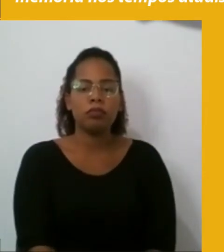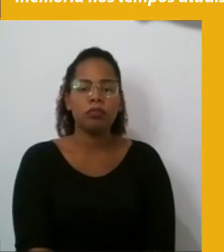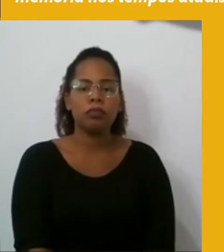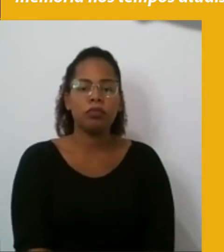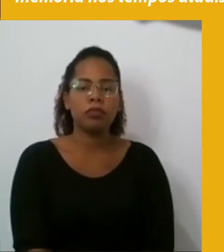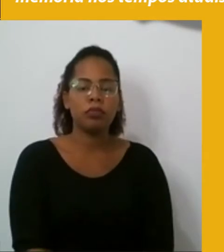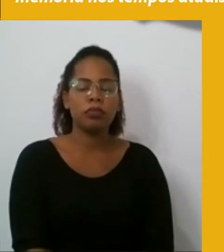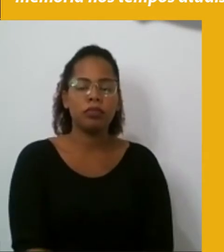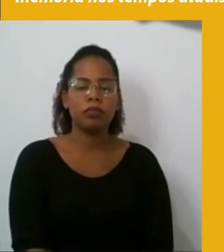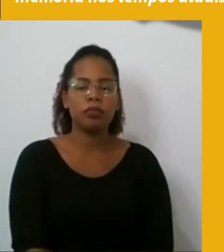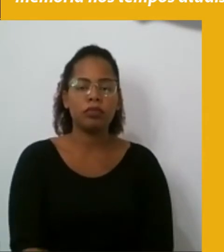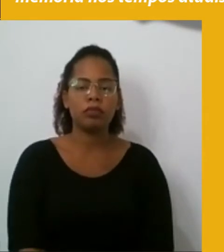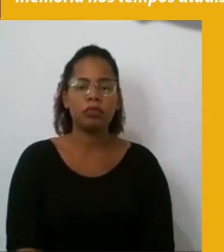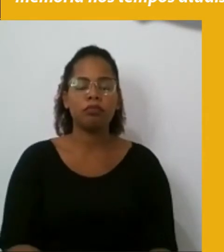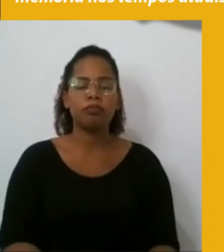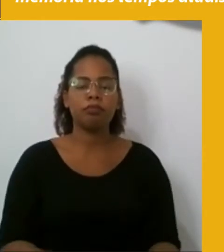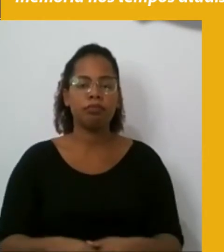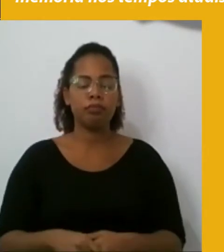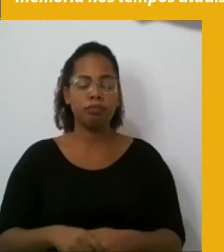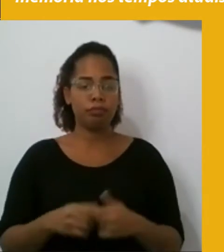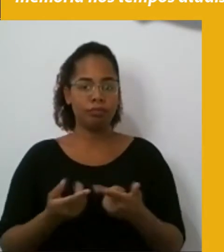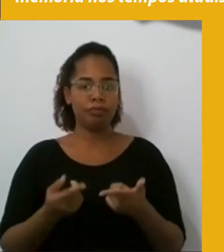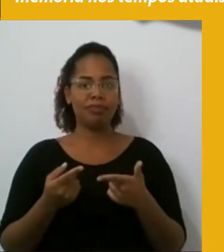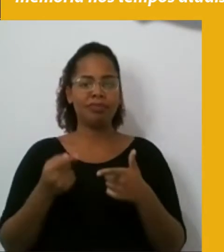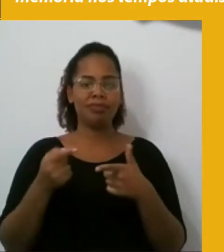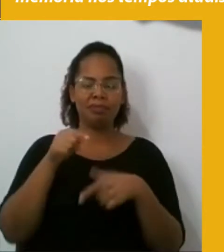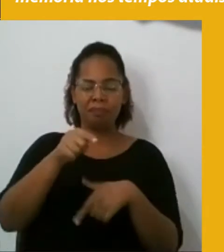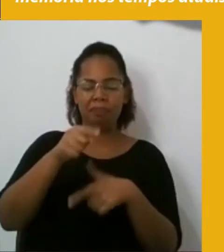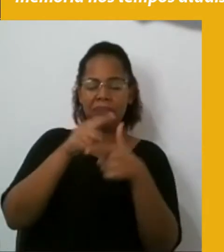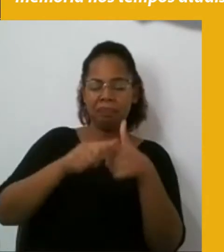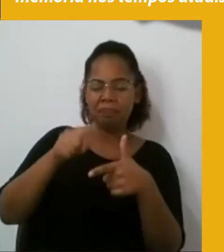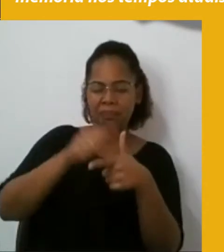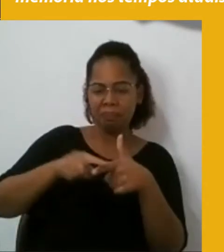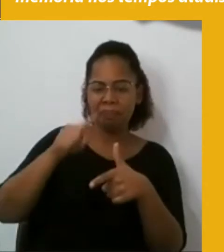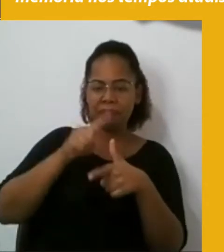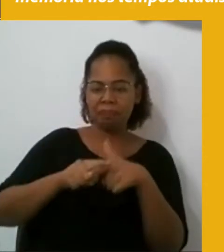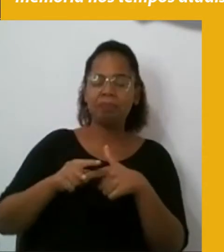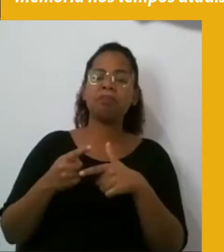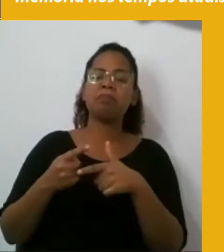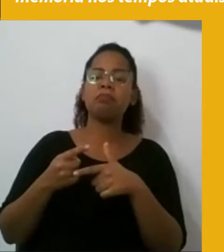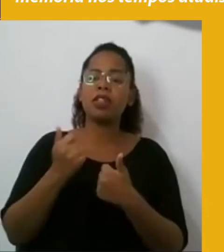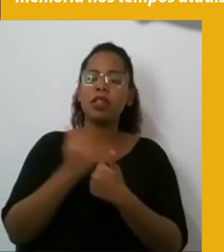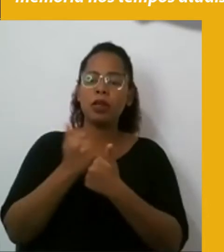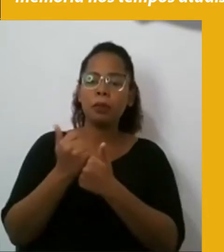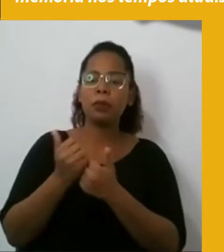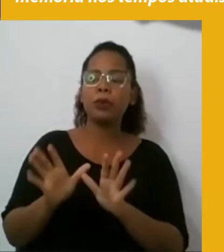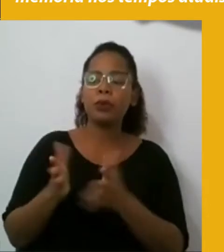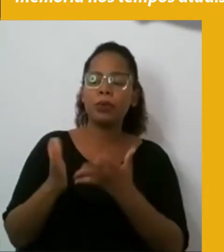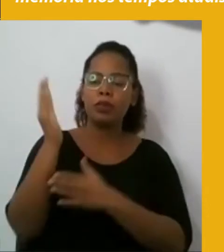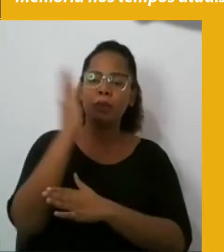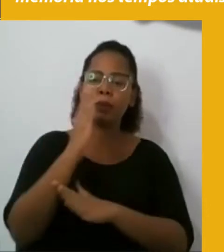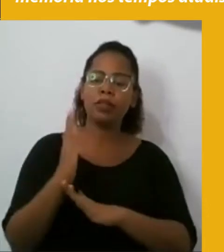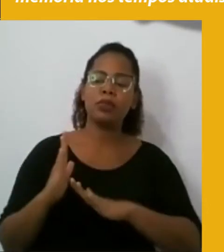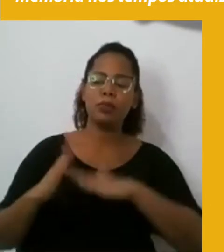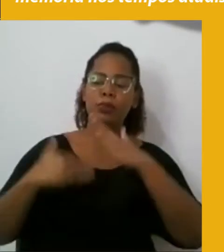Esse problema de construir a nação é um problema antigo, né? O Cícero trabalhou